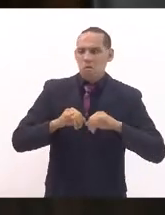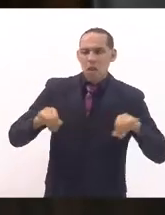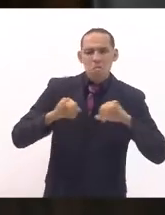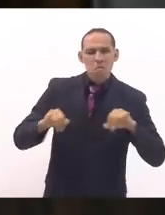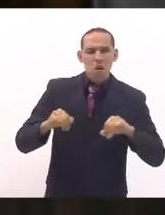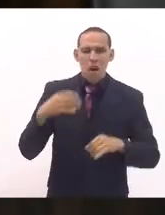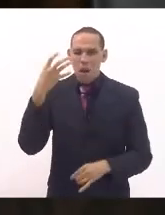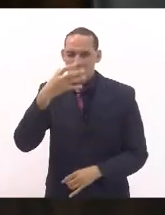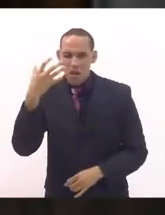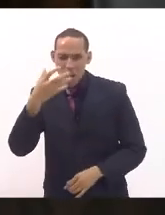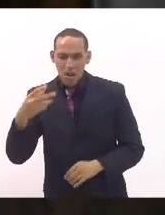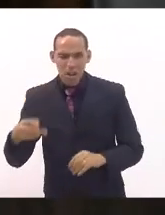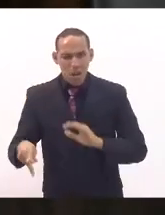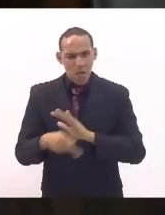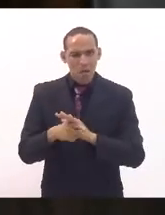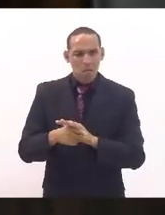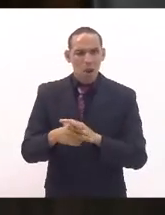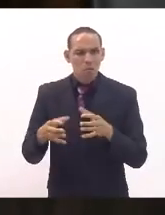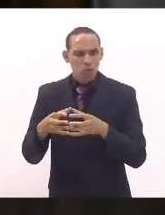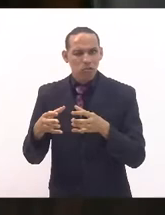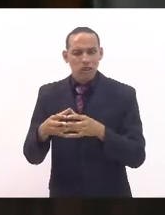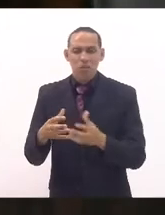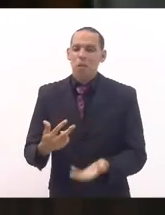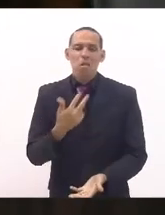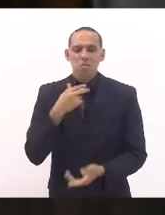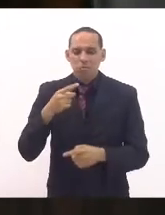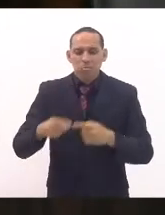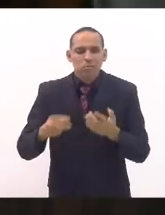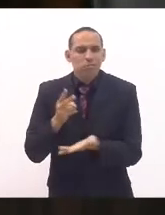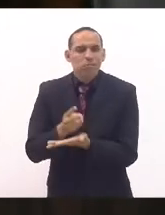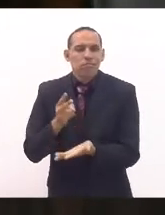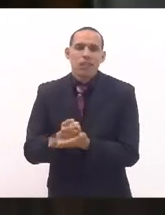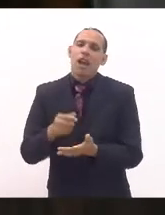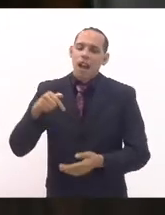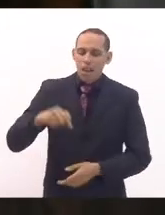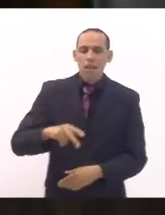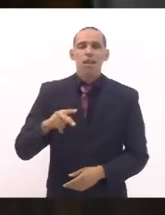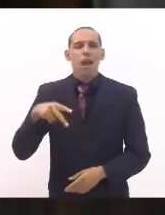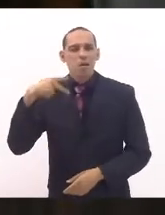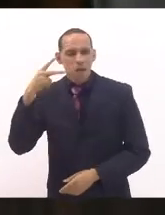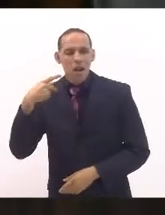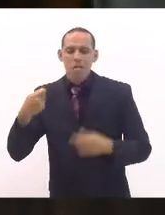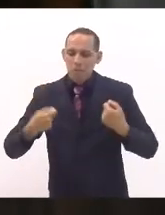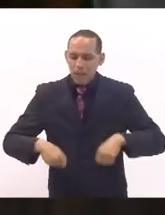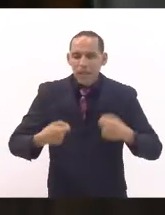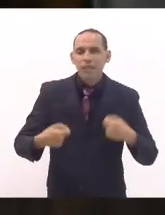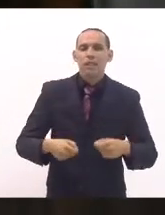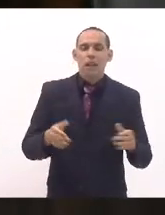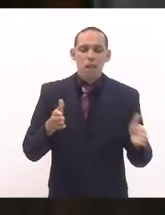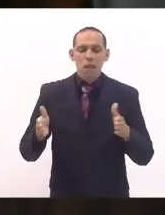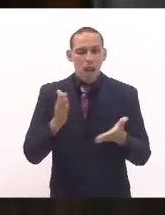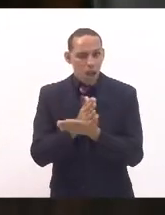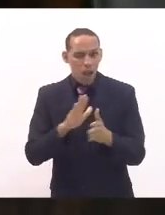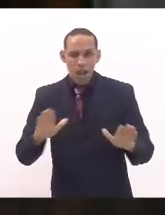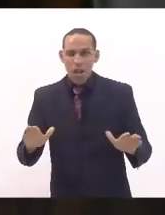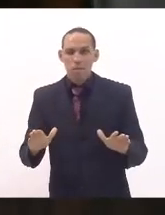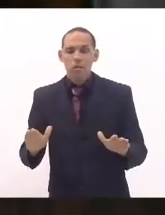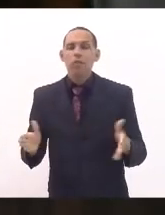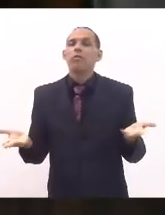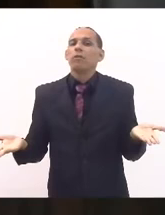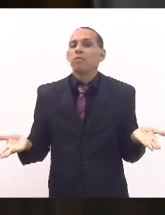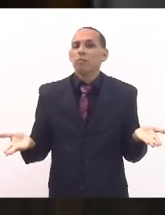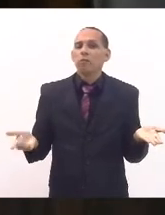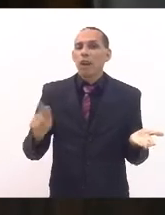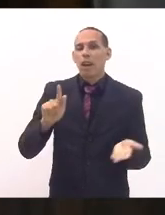é importante que a gente aqui, enquanto parlamento, Mink, possa garantir isso também. Já passou o prazo. Quando será que